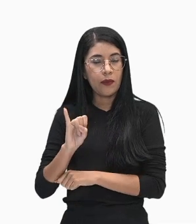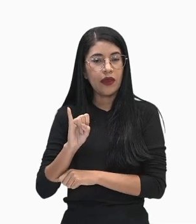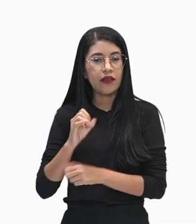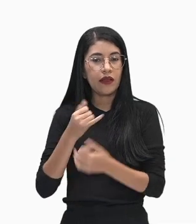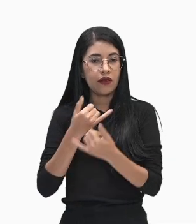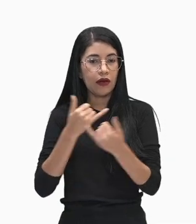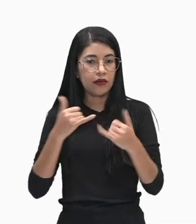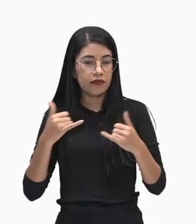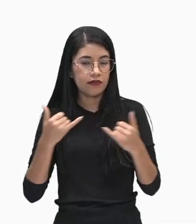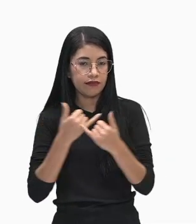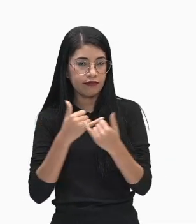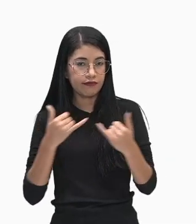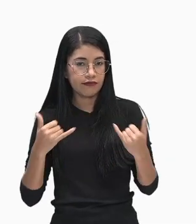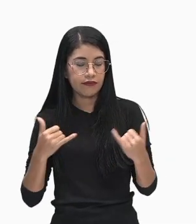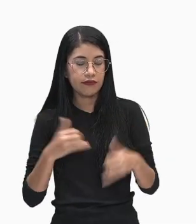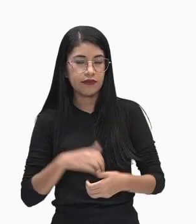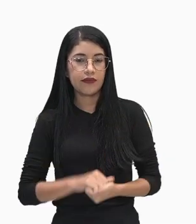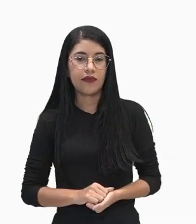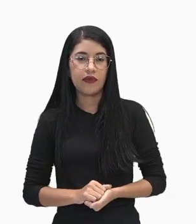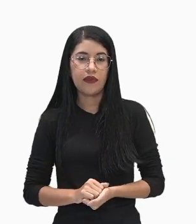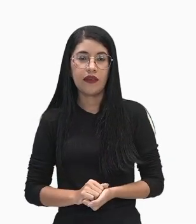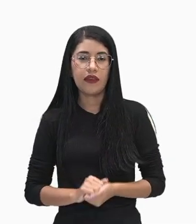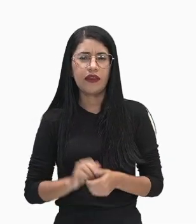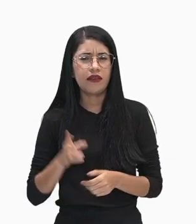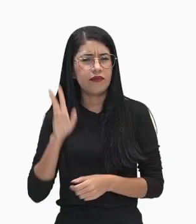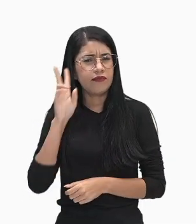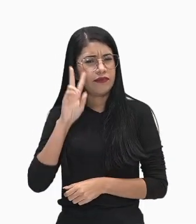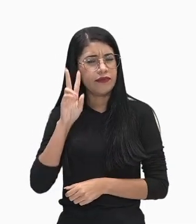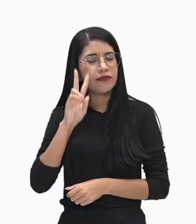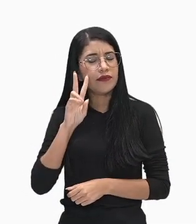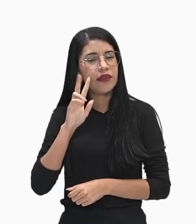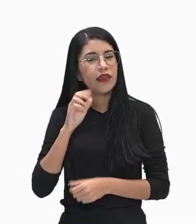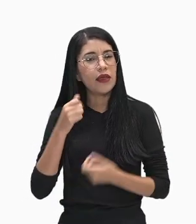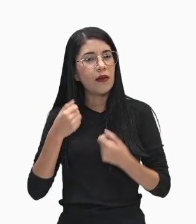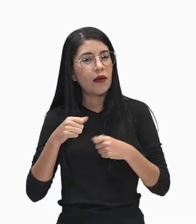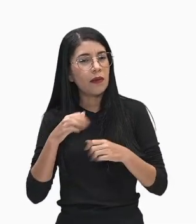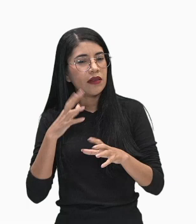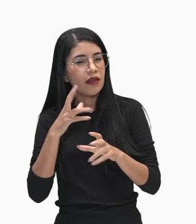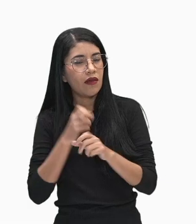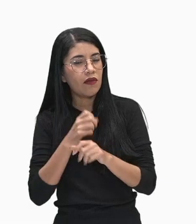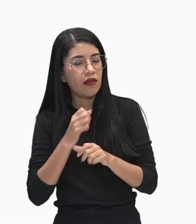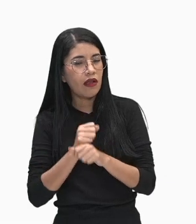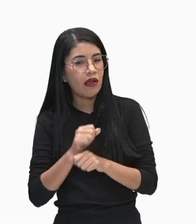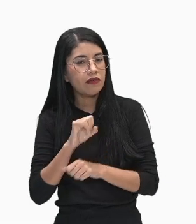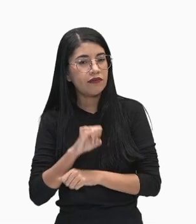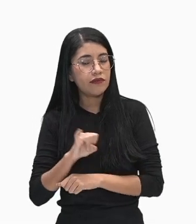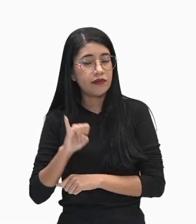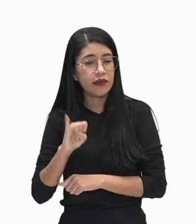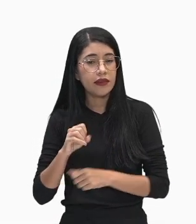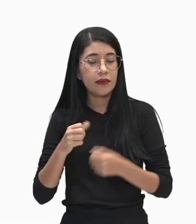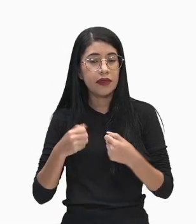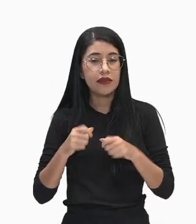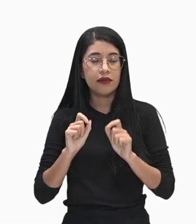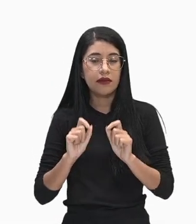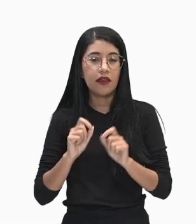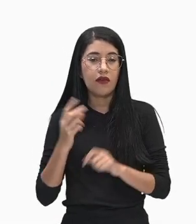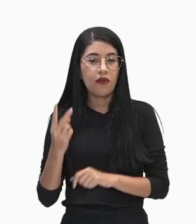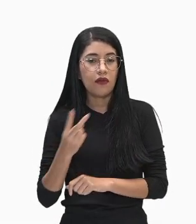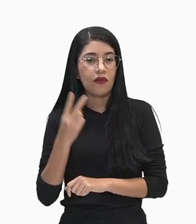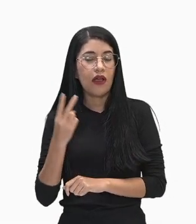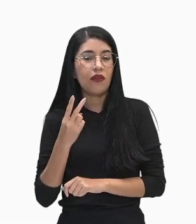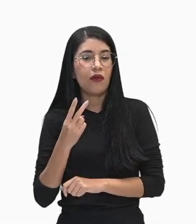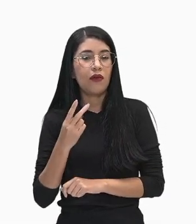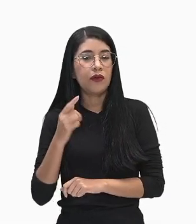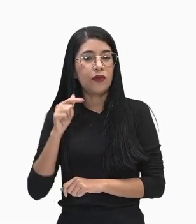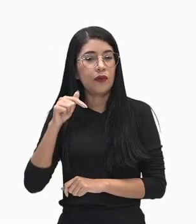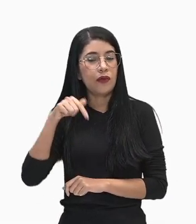pelo fio. E aí, pessoal, lembra? Para mim calcular a corrente elétrica, eu preciso saber do valor da